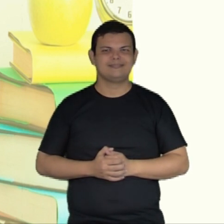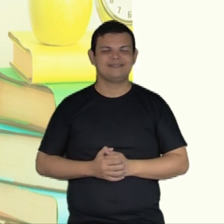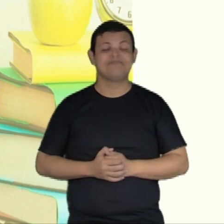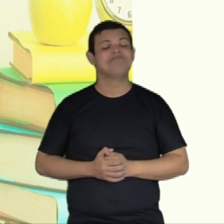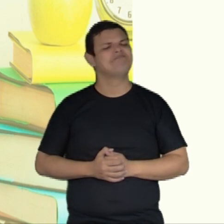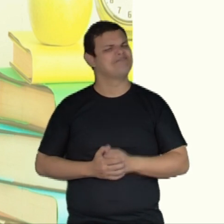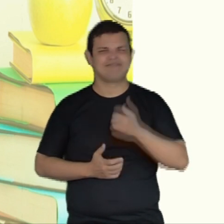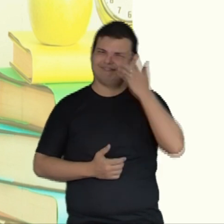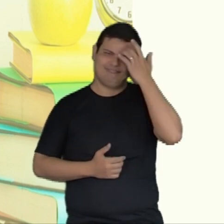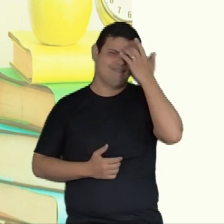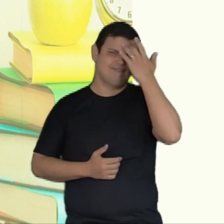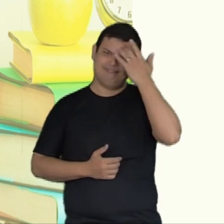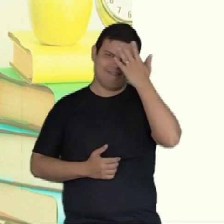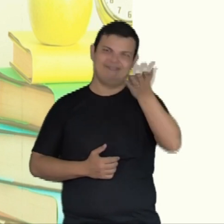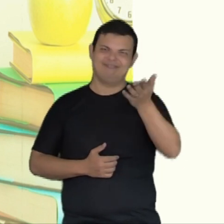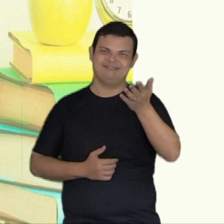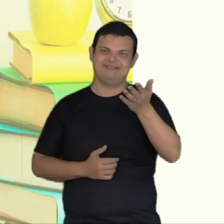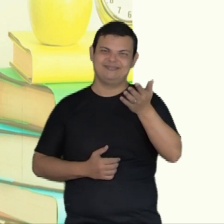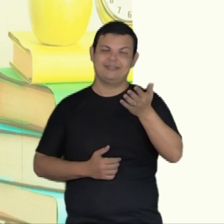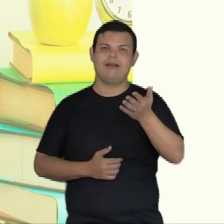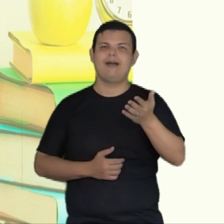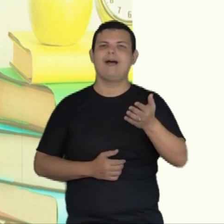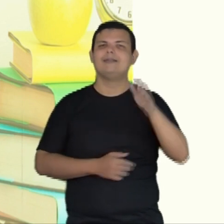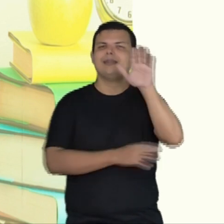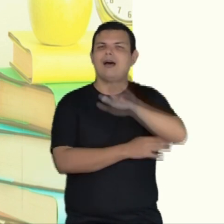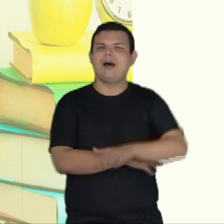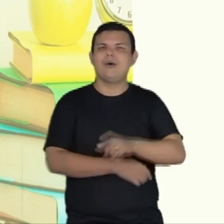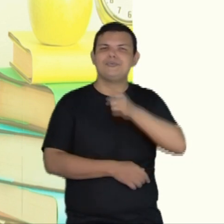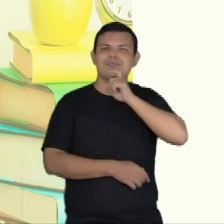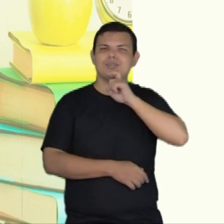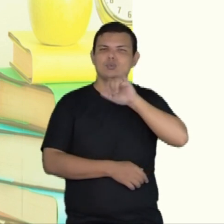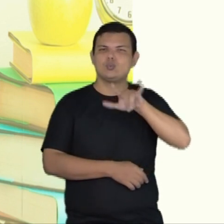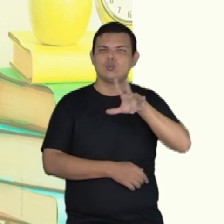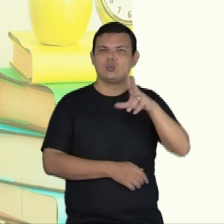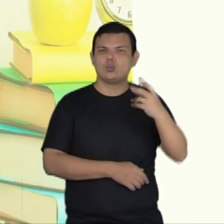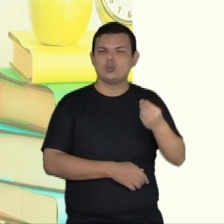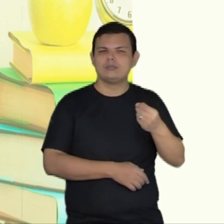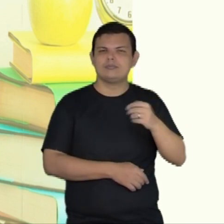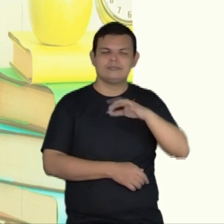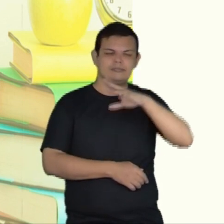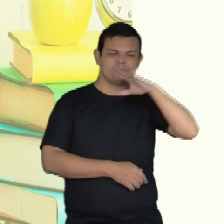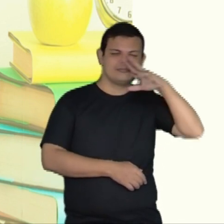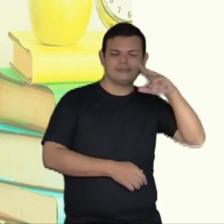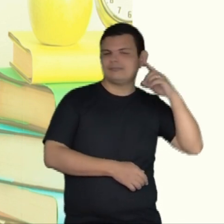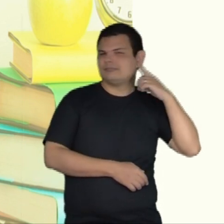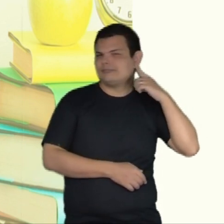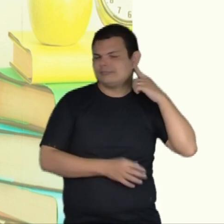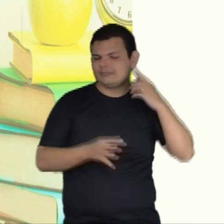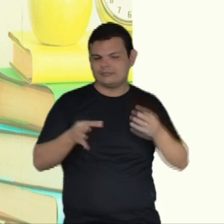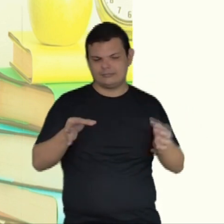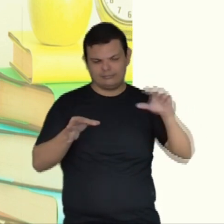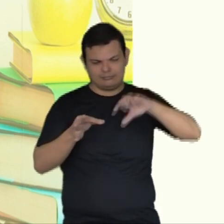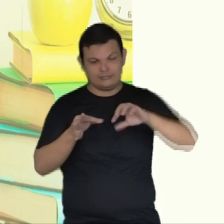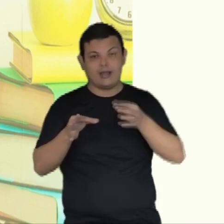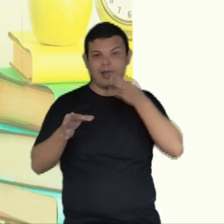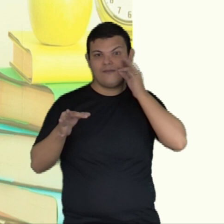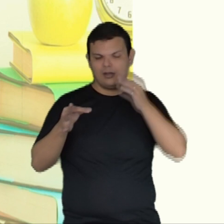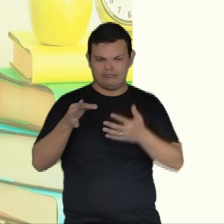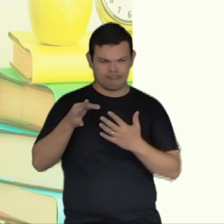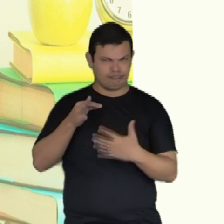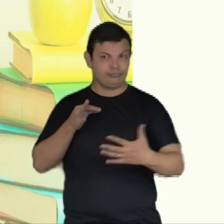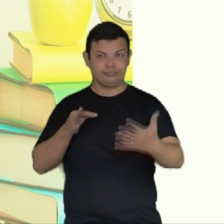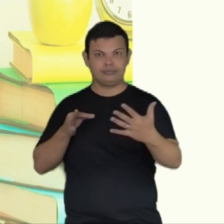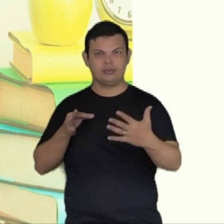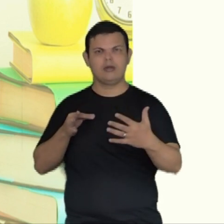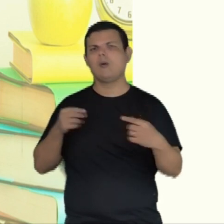Muito fácil, né? Olha só, na tarde fria de julho, voa o cheiro e o barulho do café descendo quente pelo bule reluzente. Ele